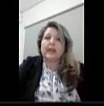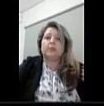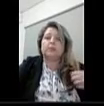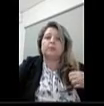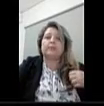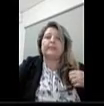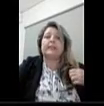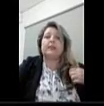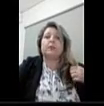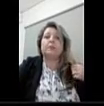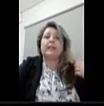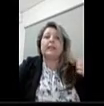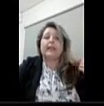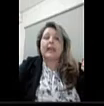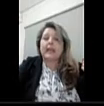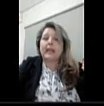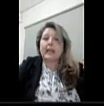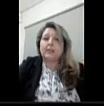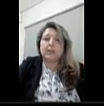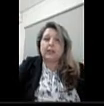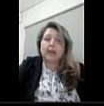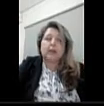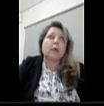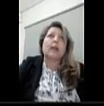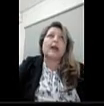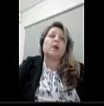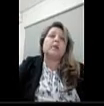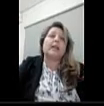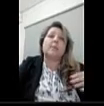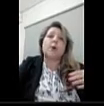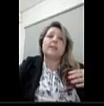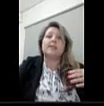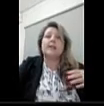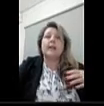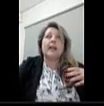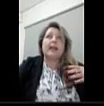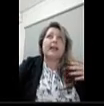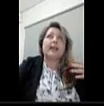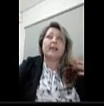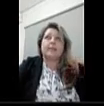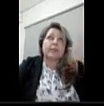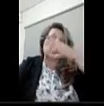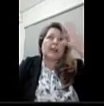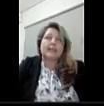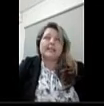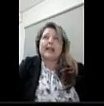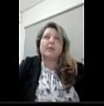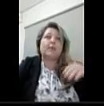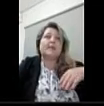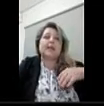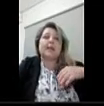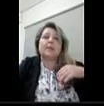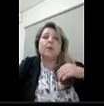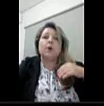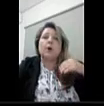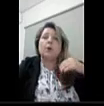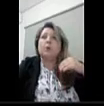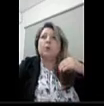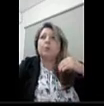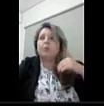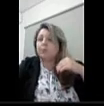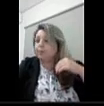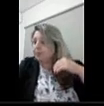indicar um filme, indicar um local que ele possa visualizar, por exemplo,